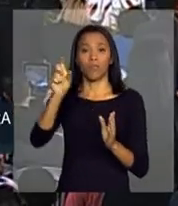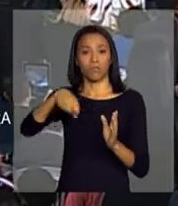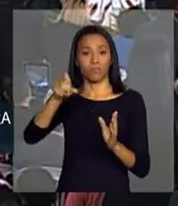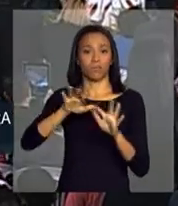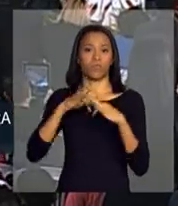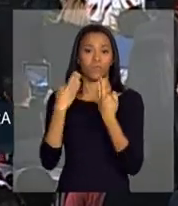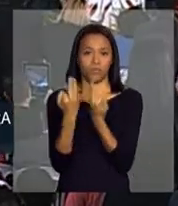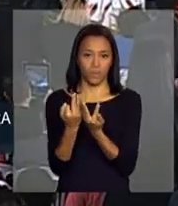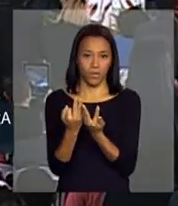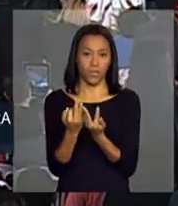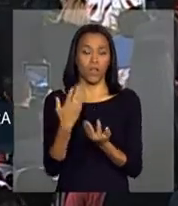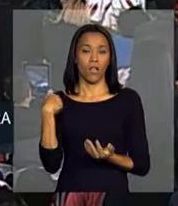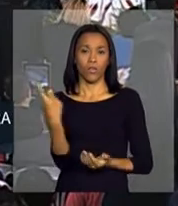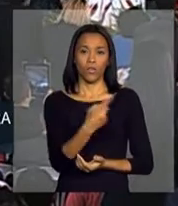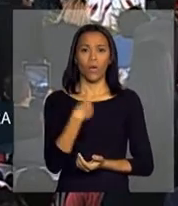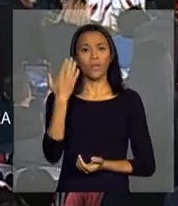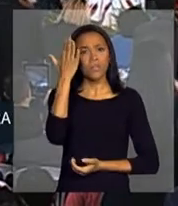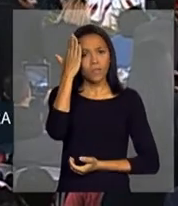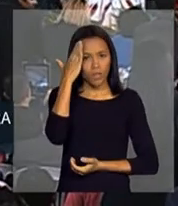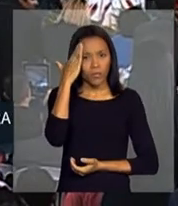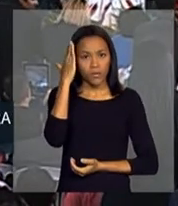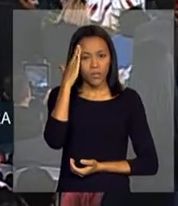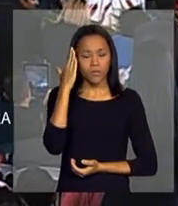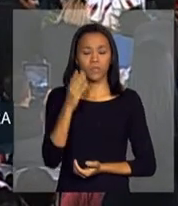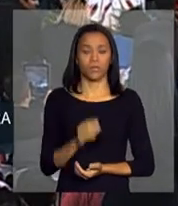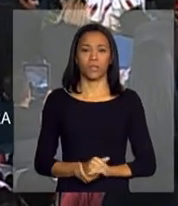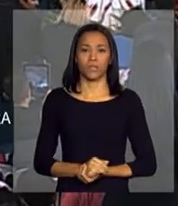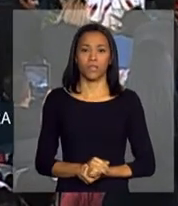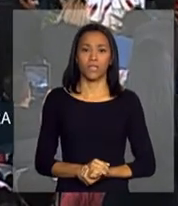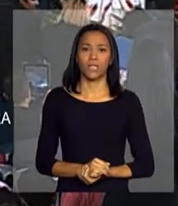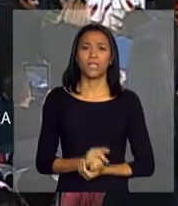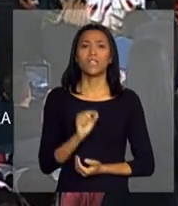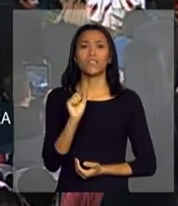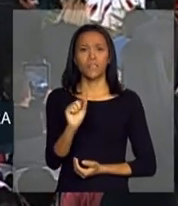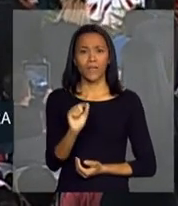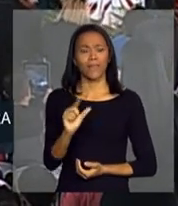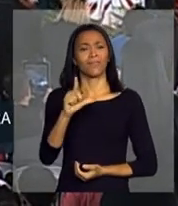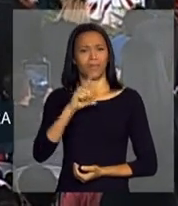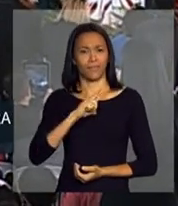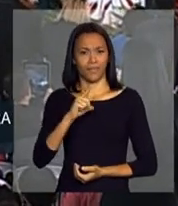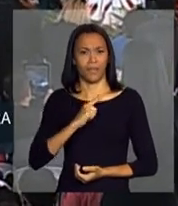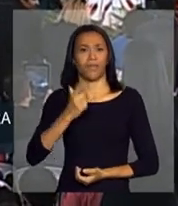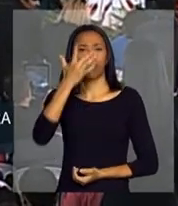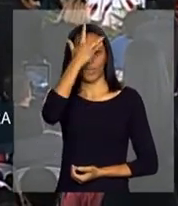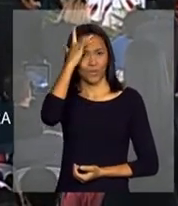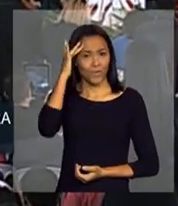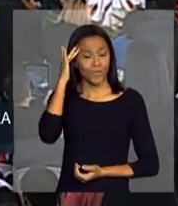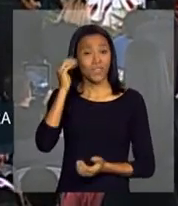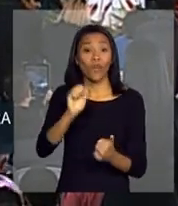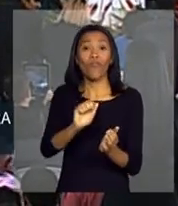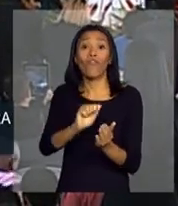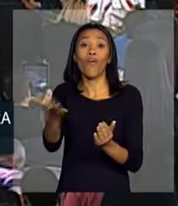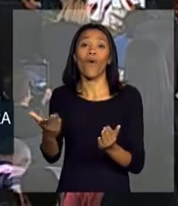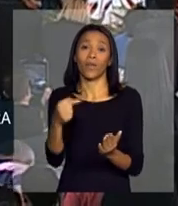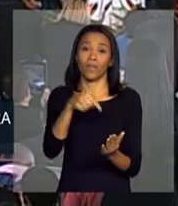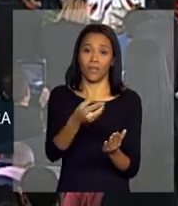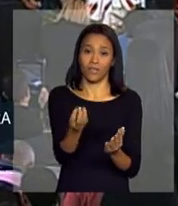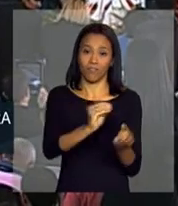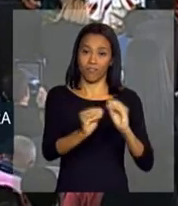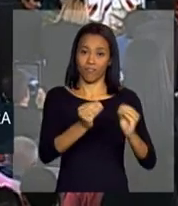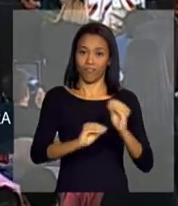Sabemos, no entanto, que ainda tem pessoas que estão fora do